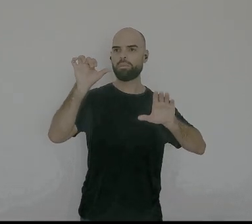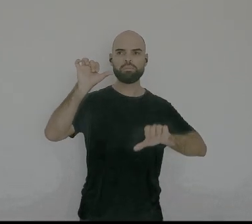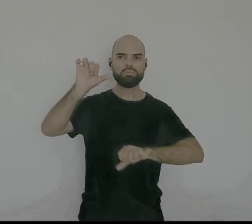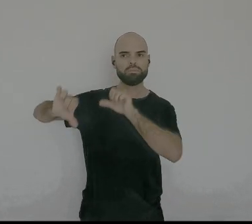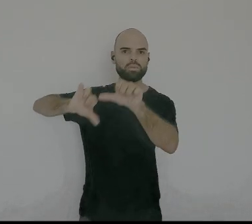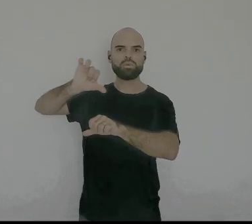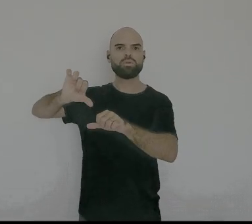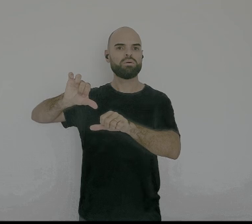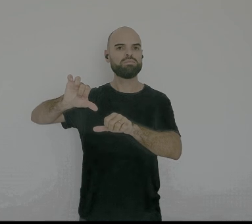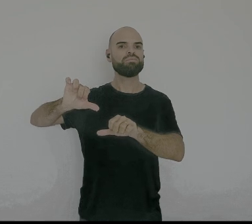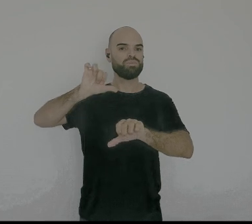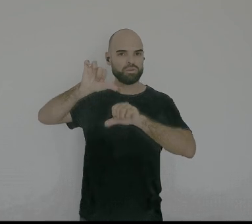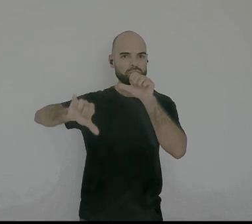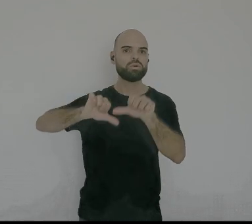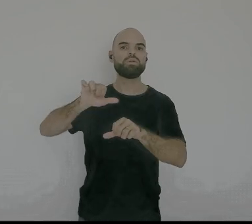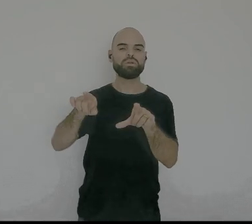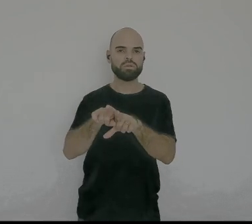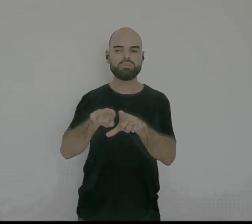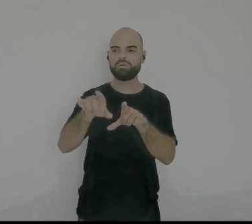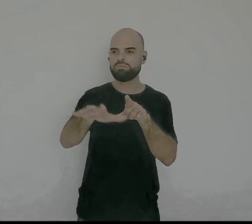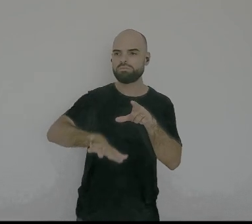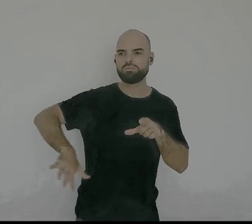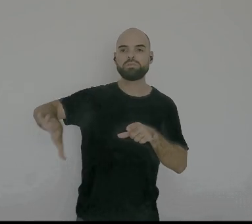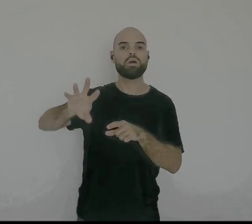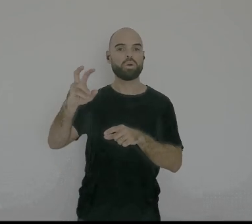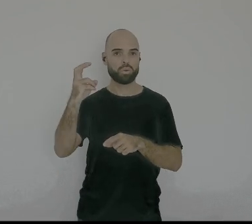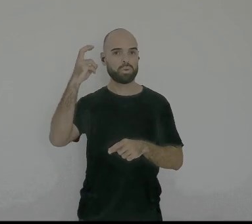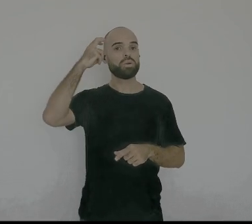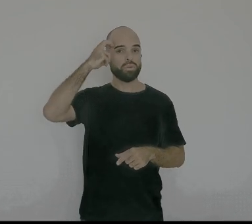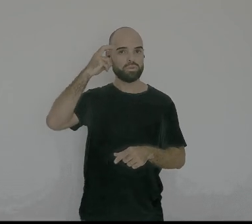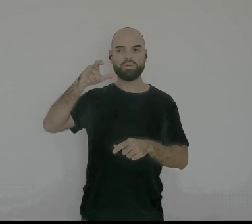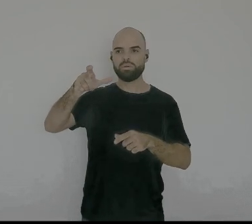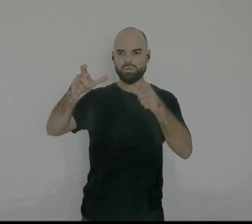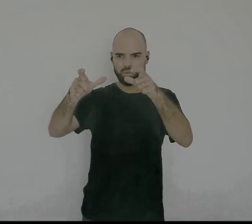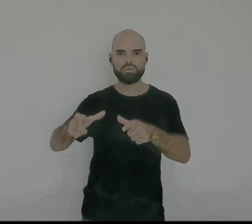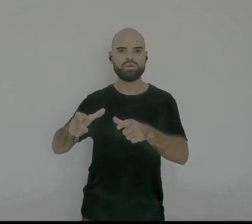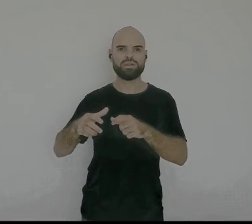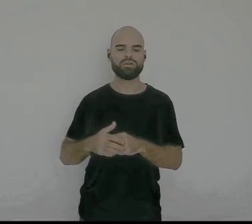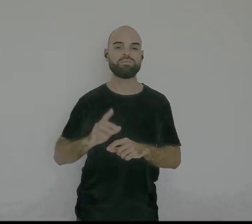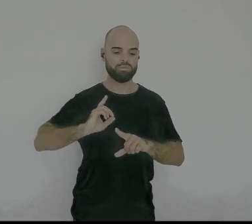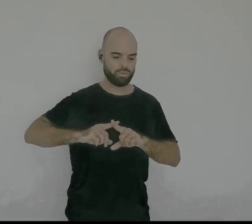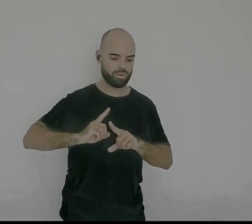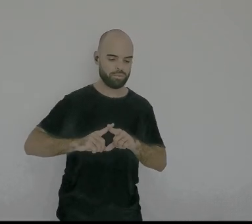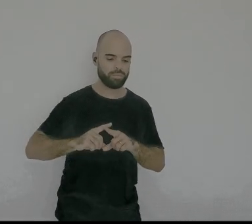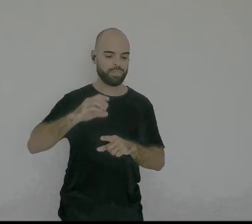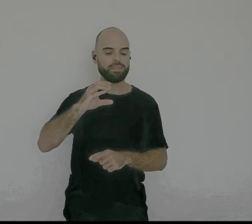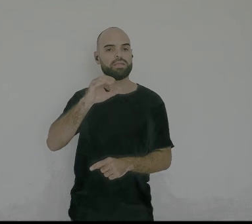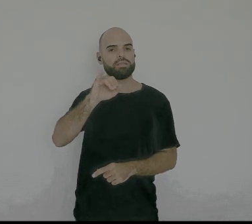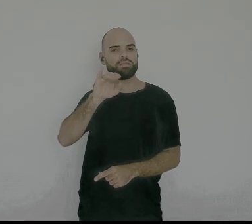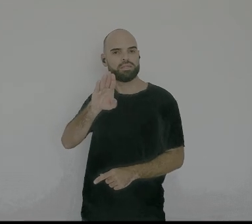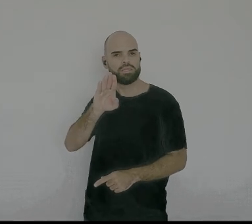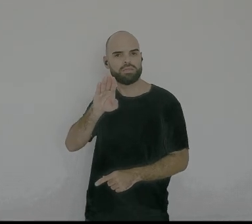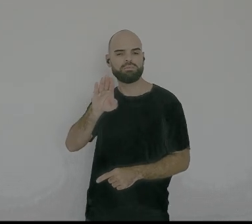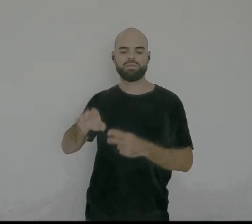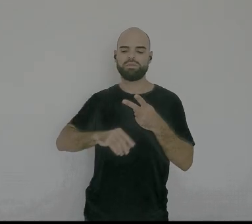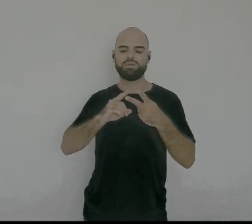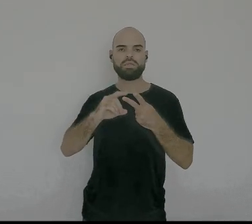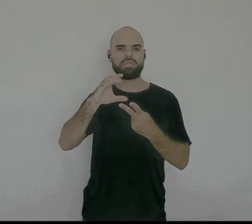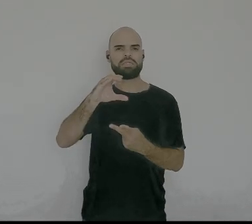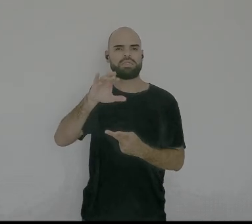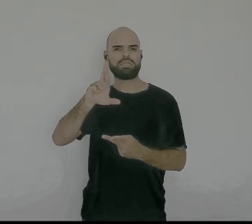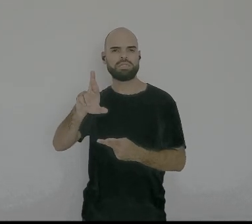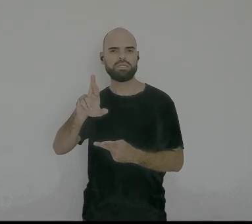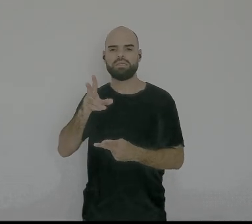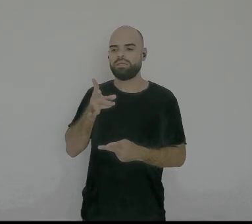muito, e isso mudou completamente a cultura, né, porque as CIBs, CIRs, etc., normalmente